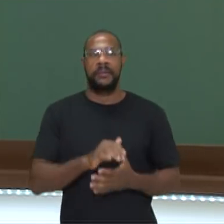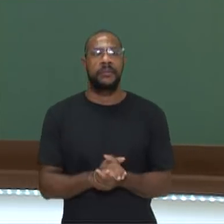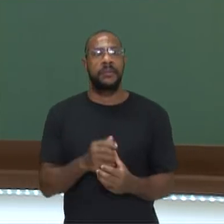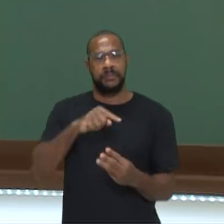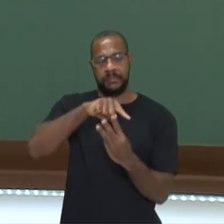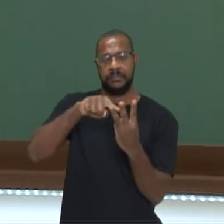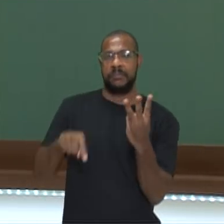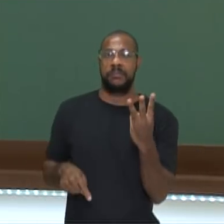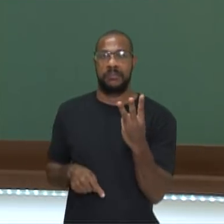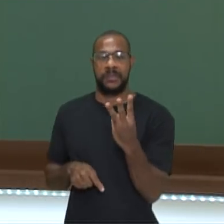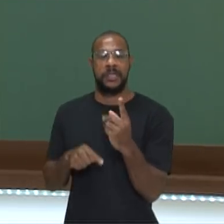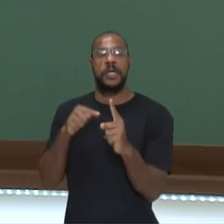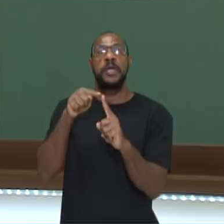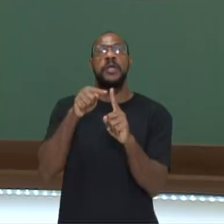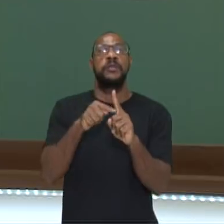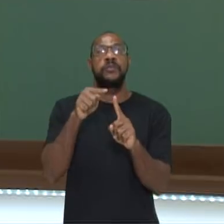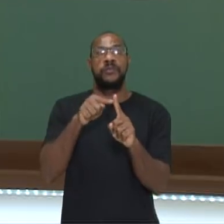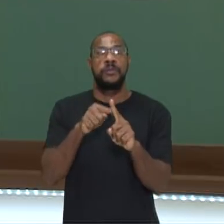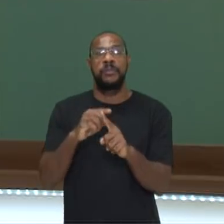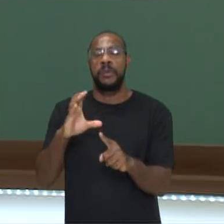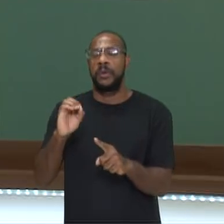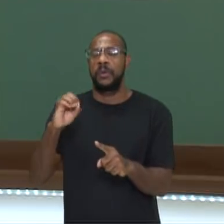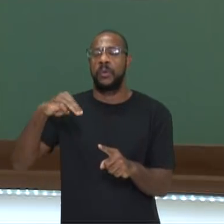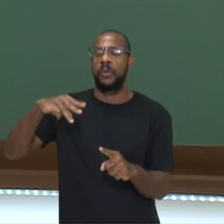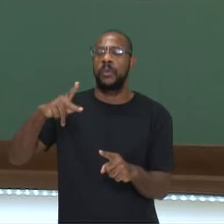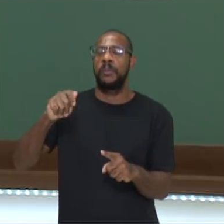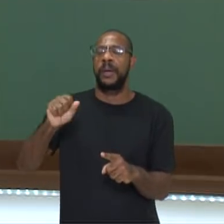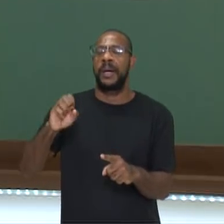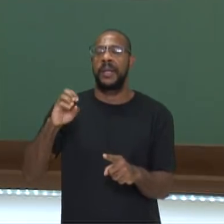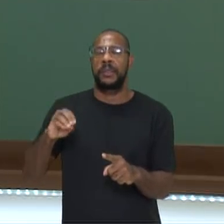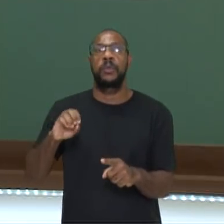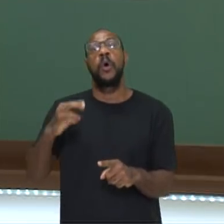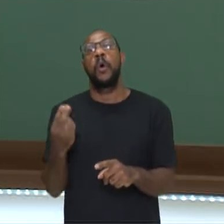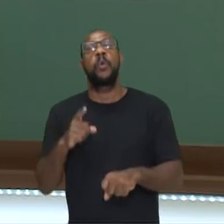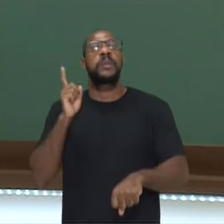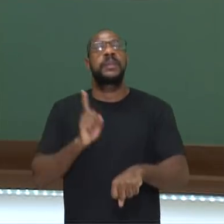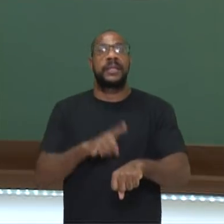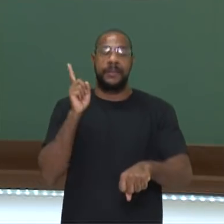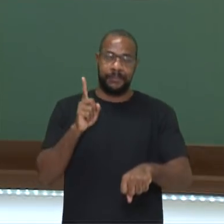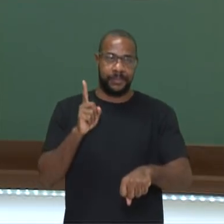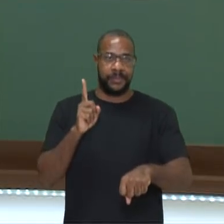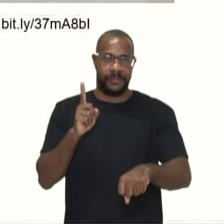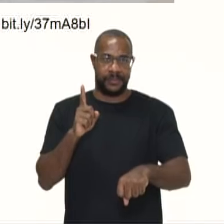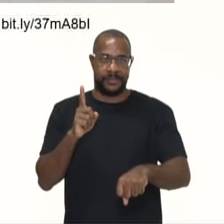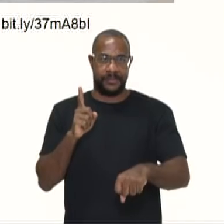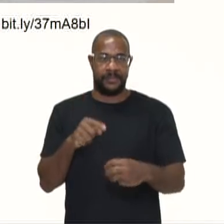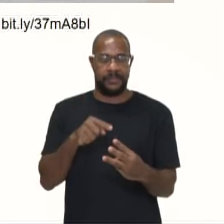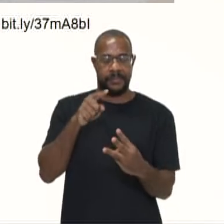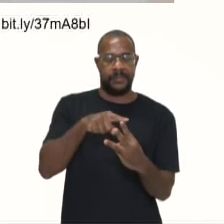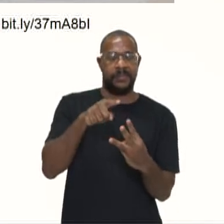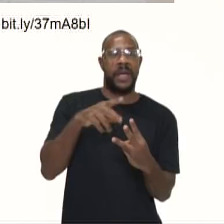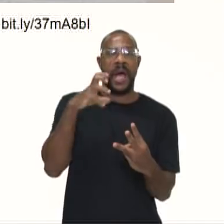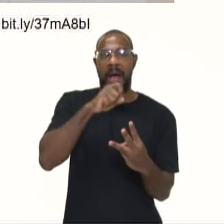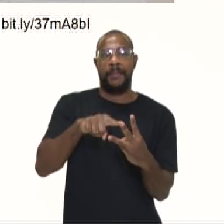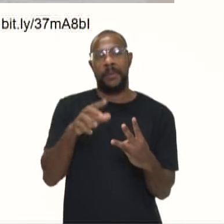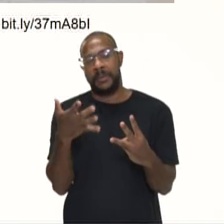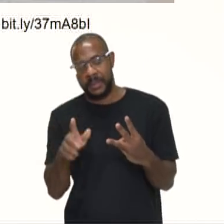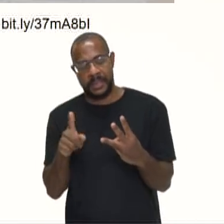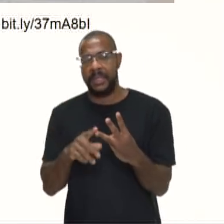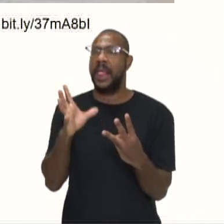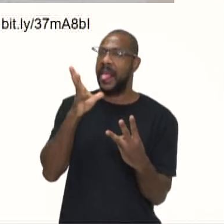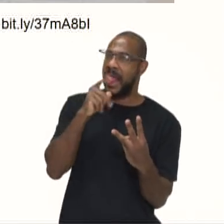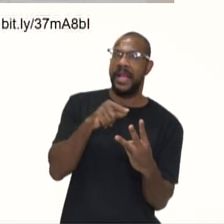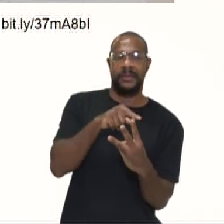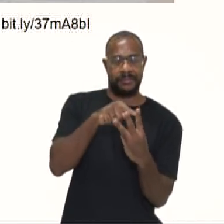3 tipos de compasso musical ou de tempo musical. O rápido, moderado, lento, que